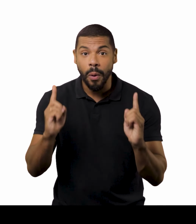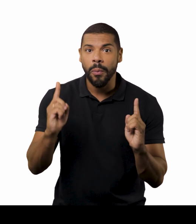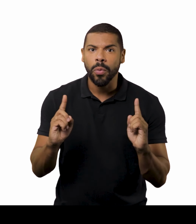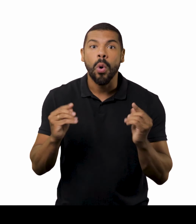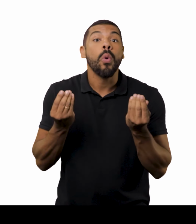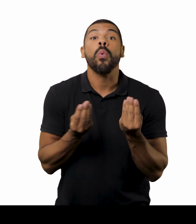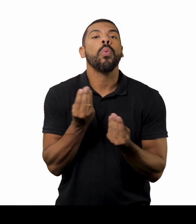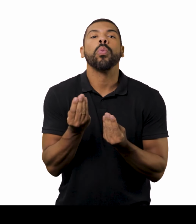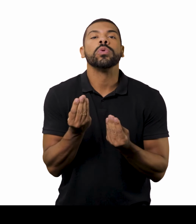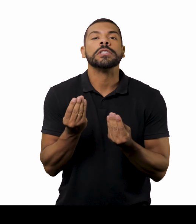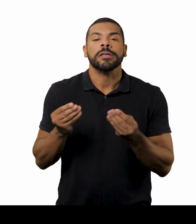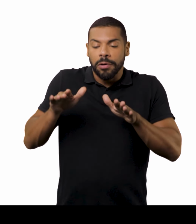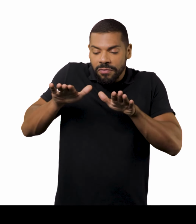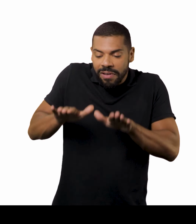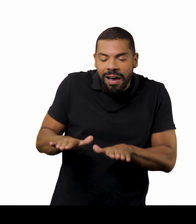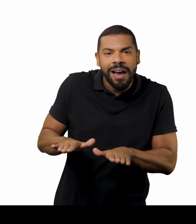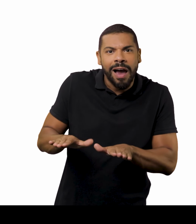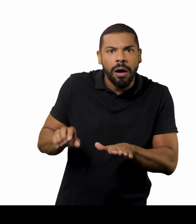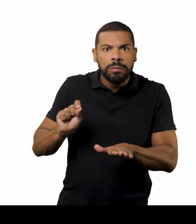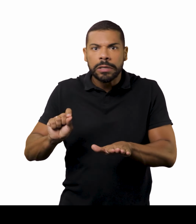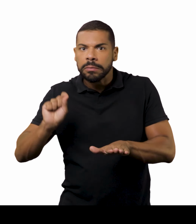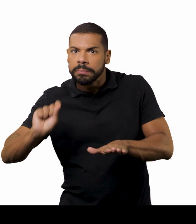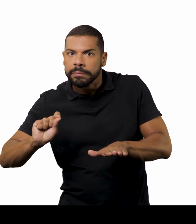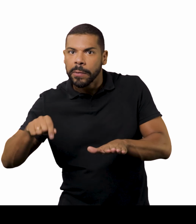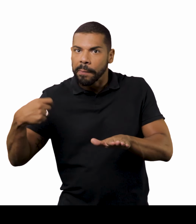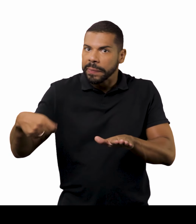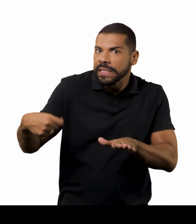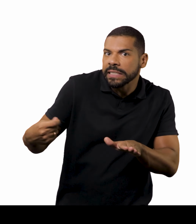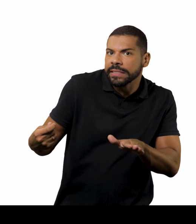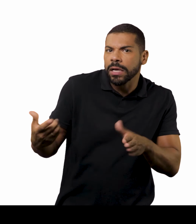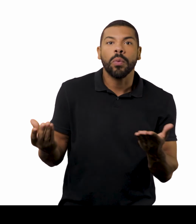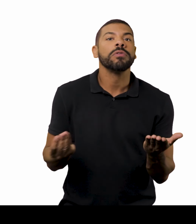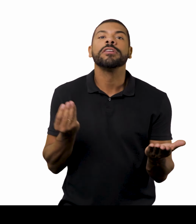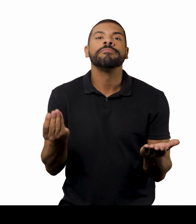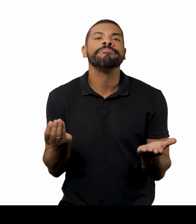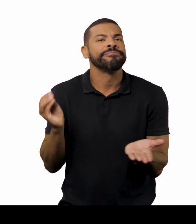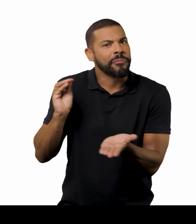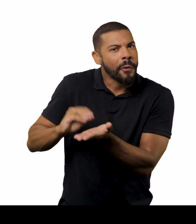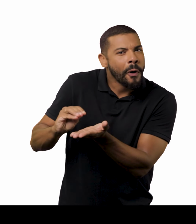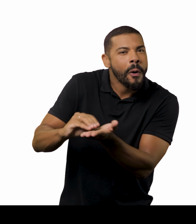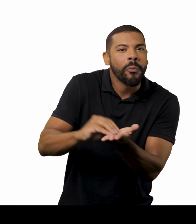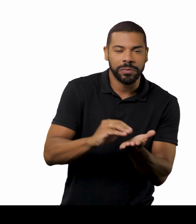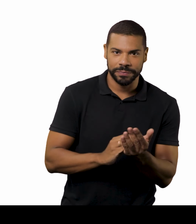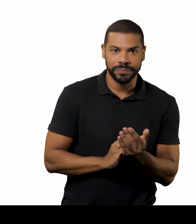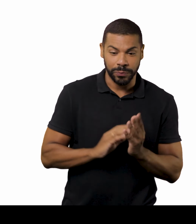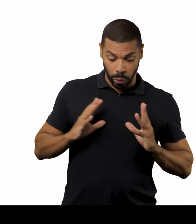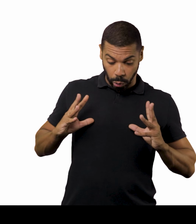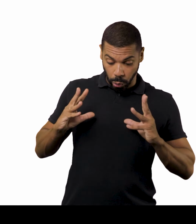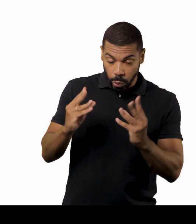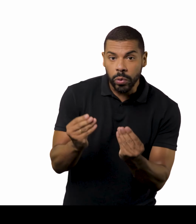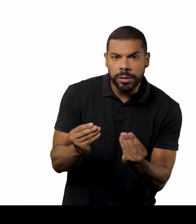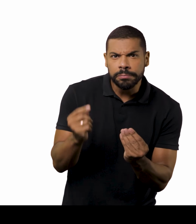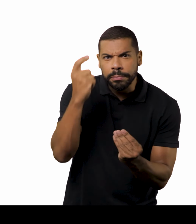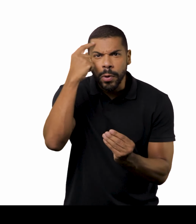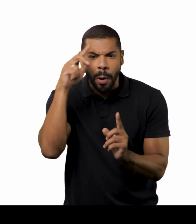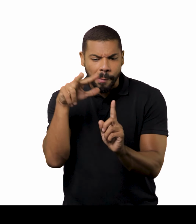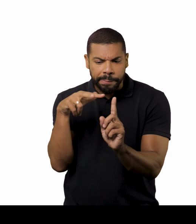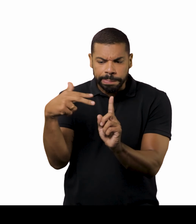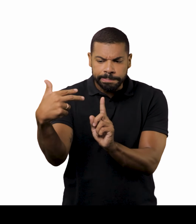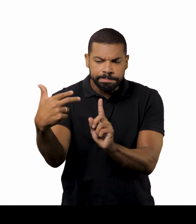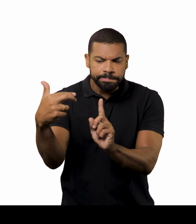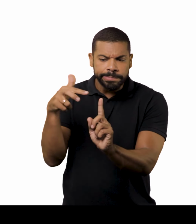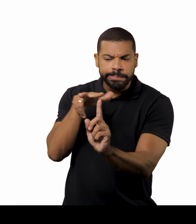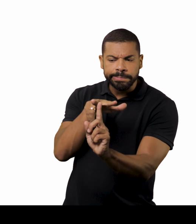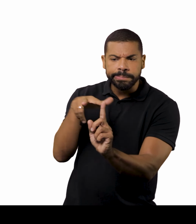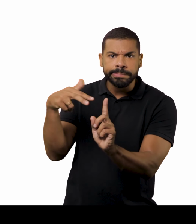eu posso ficar? Se não der certo, o que eu preciso ter? O que não pode faltar? O trabalho inteiro foi sendo criado a partir